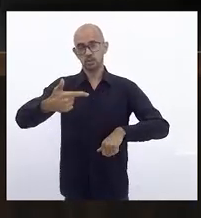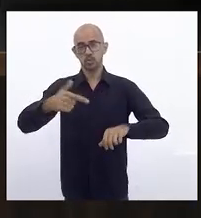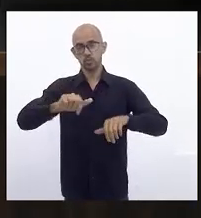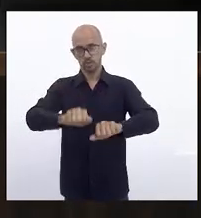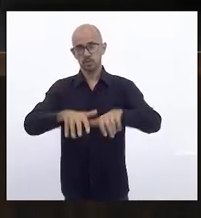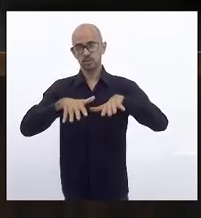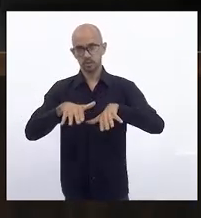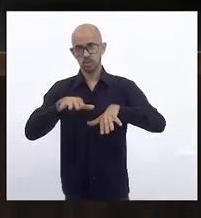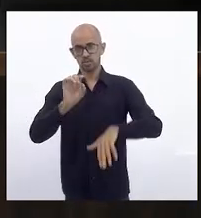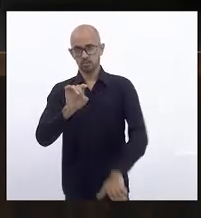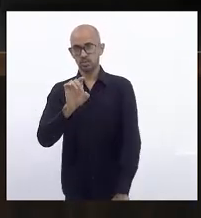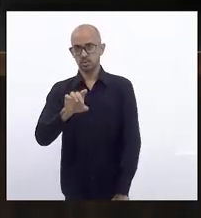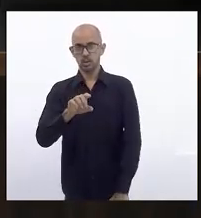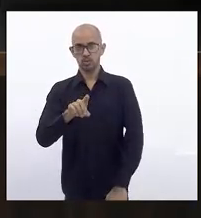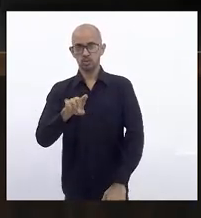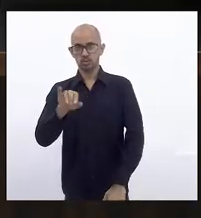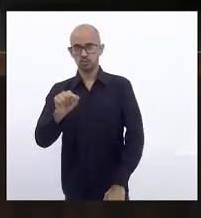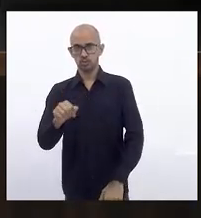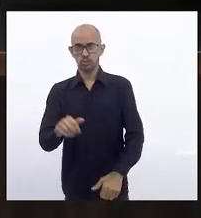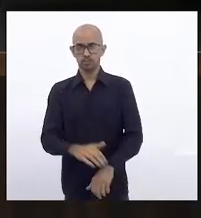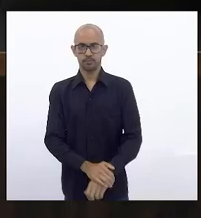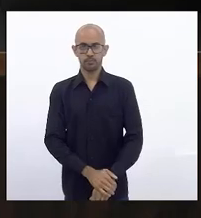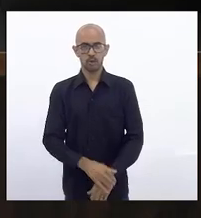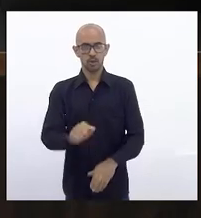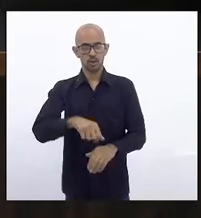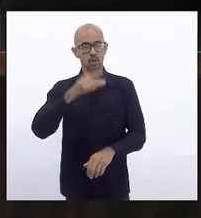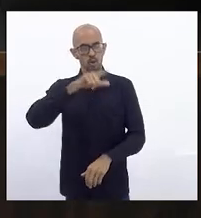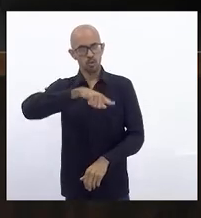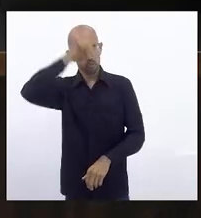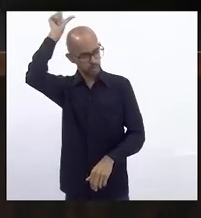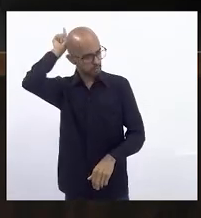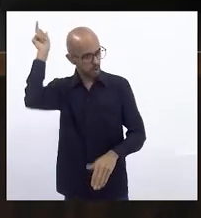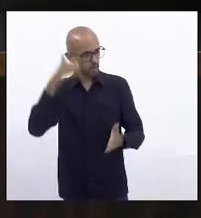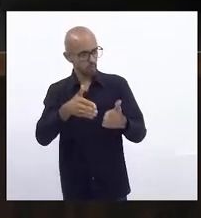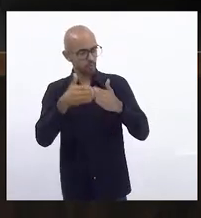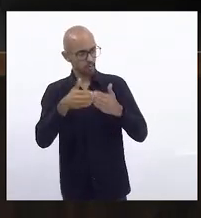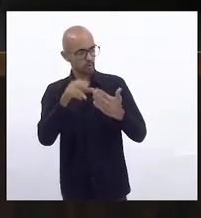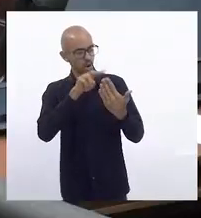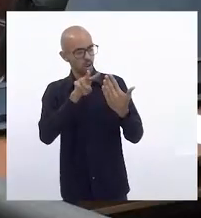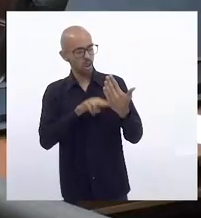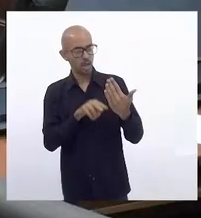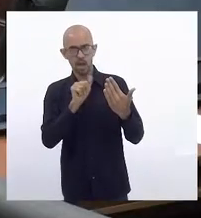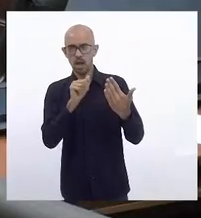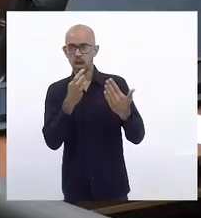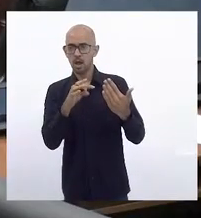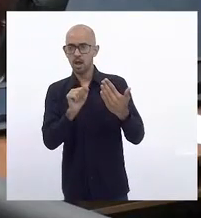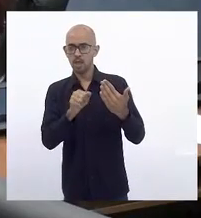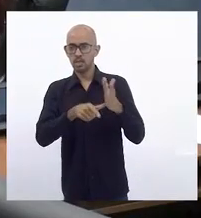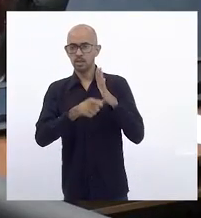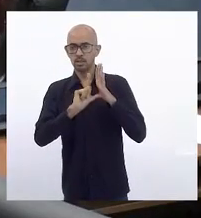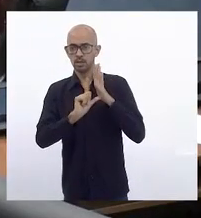dia. A presidência convida o deputado Luiz Paulo para fazer a leitura da ata da sessão anterior.